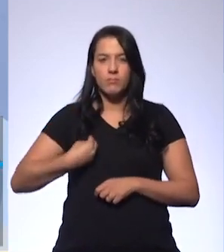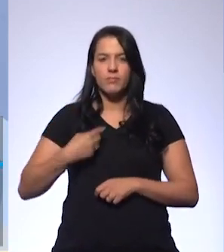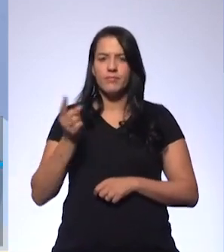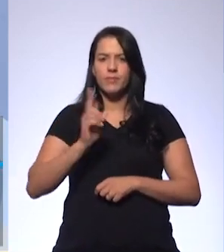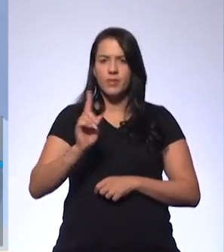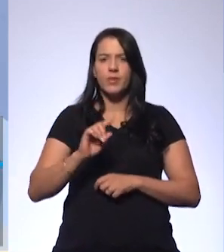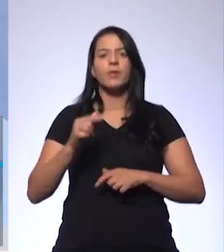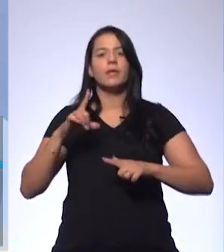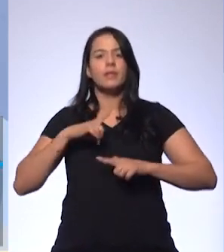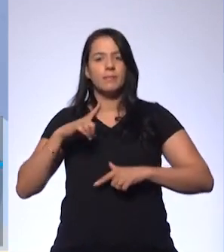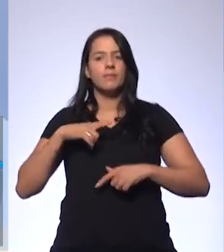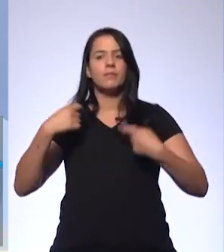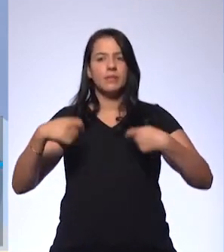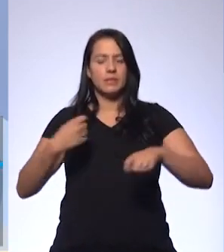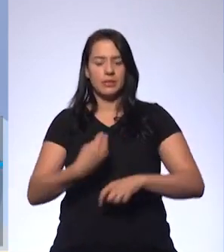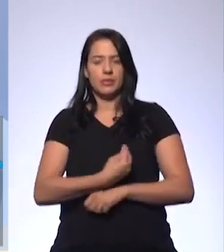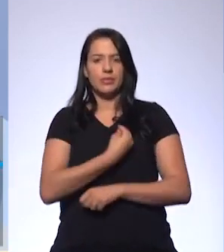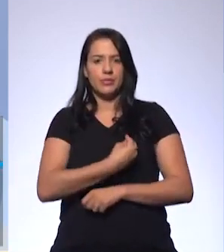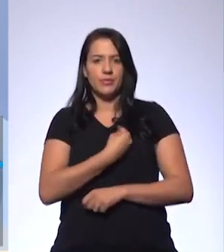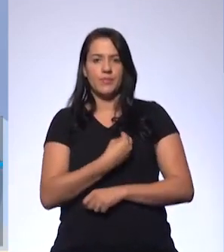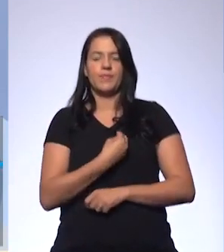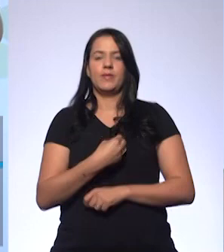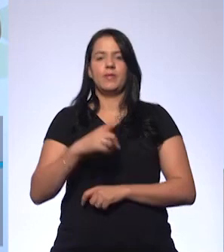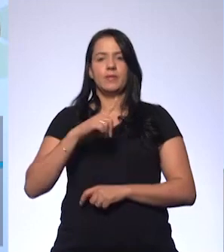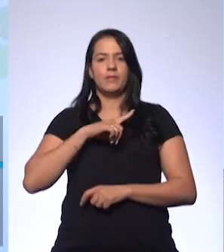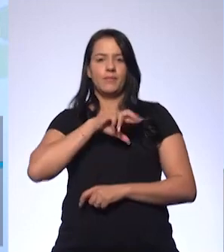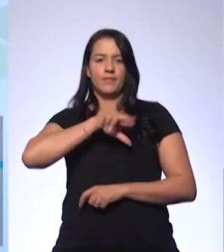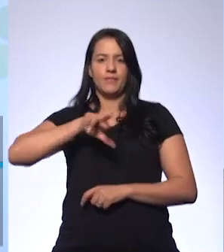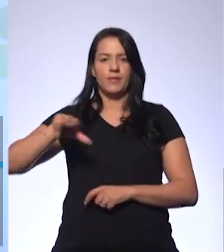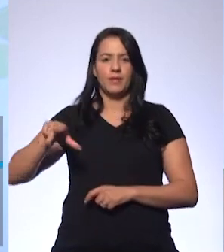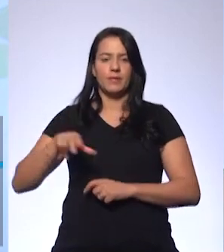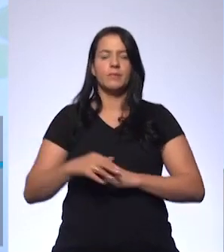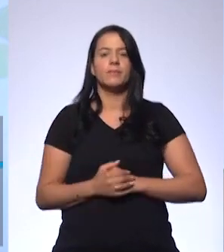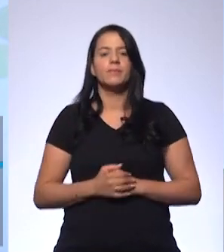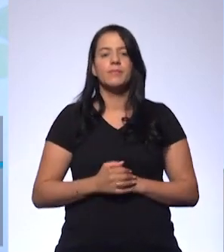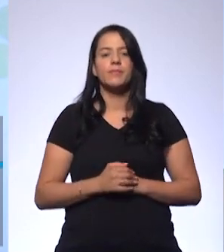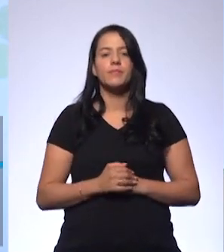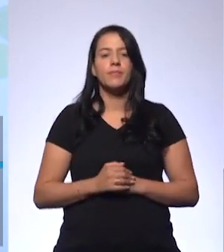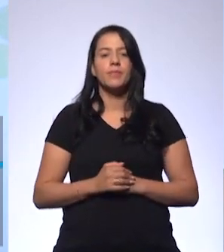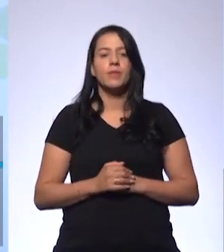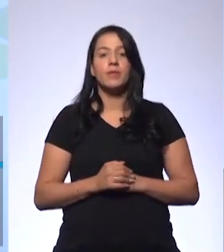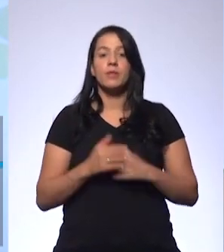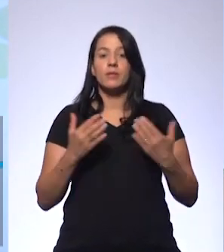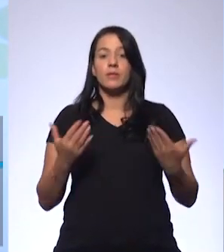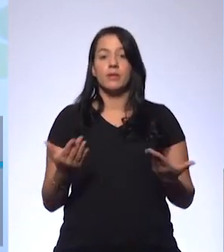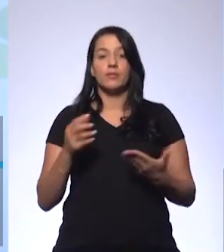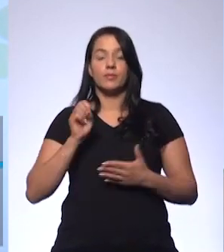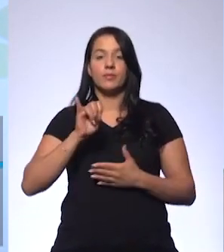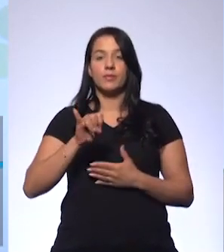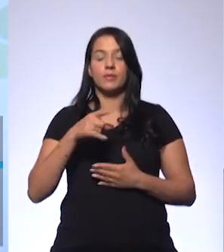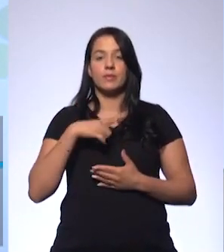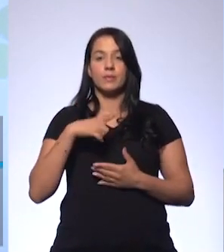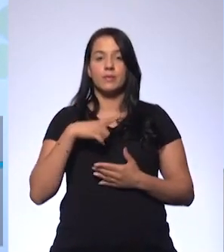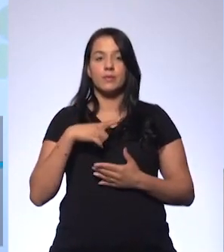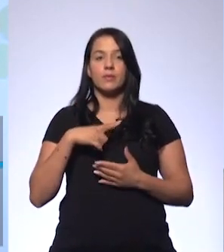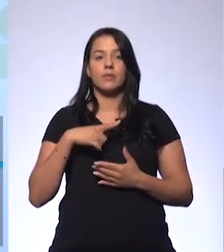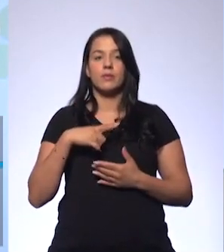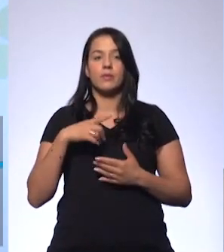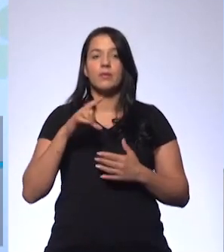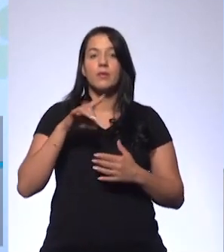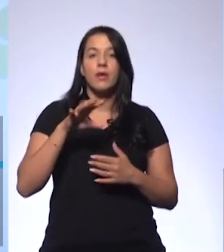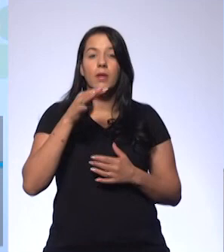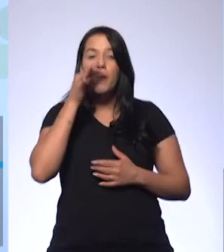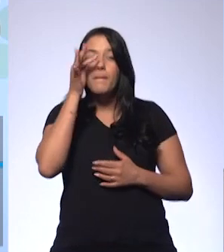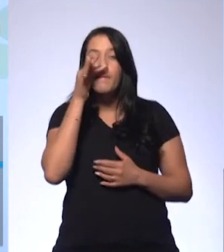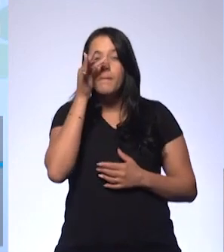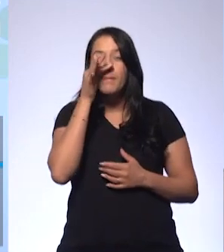de fatores abióticos. Exatamente. Se a gente levar em consideração, né, se a gente leva em consideração a planta